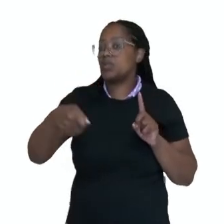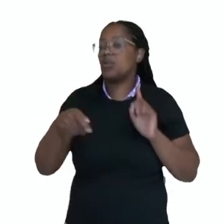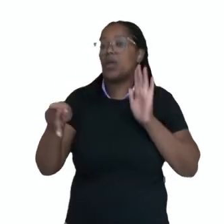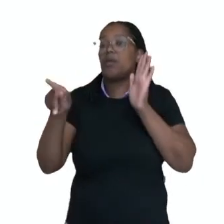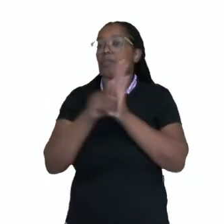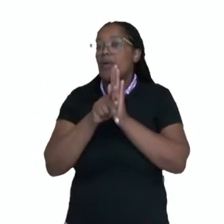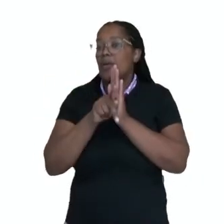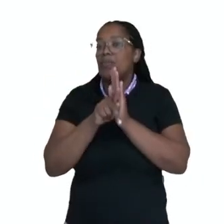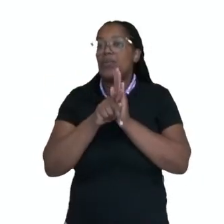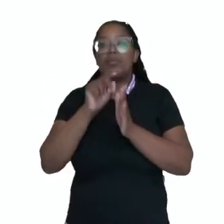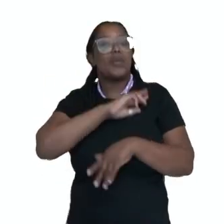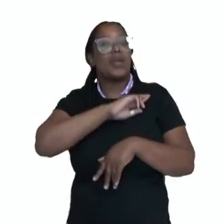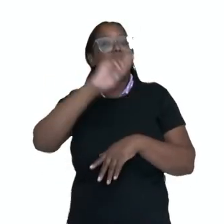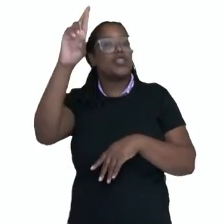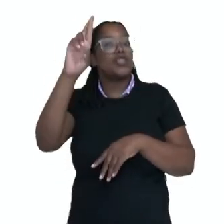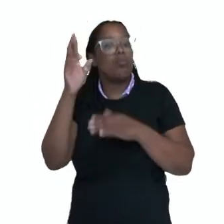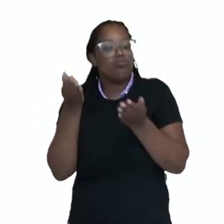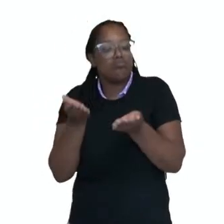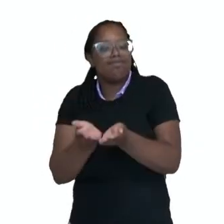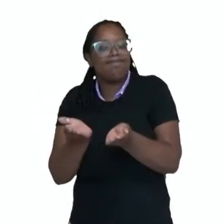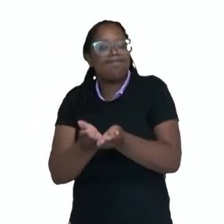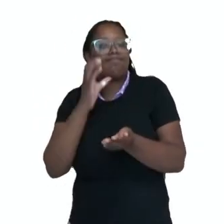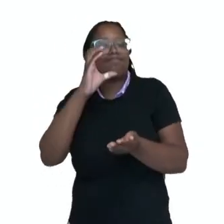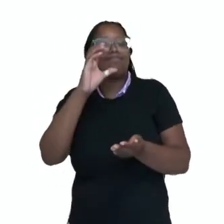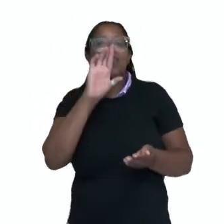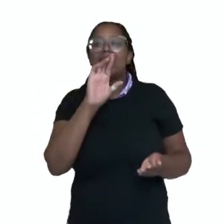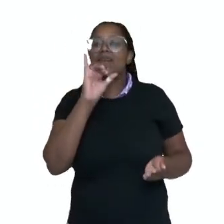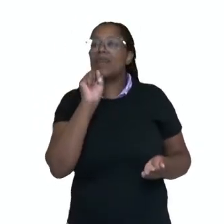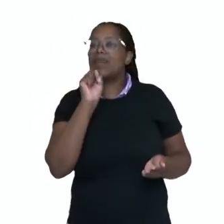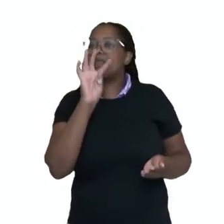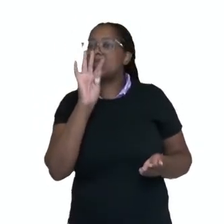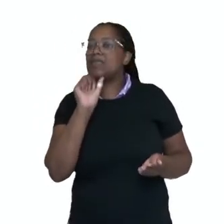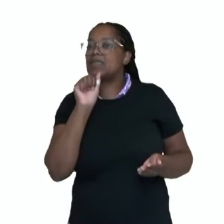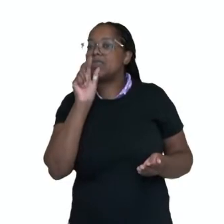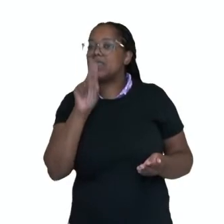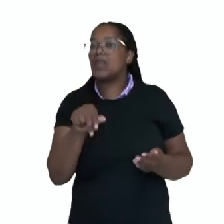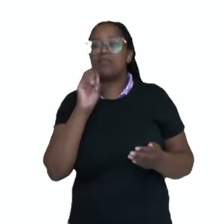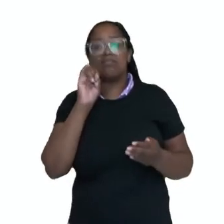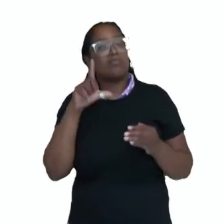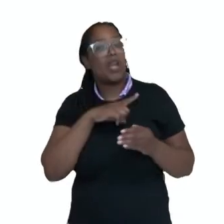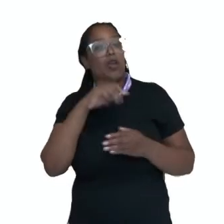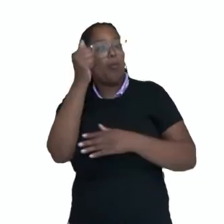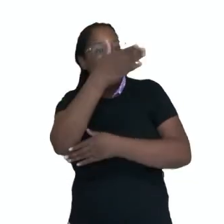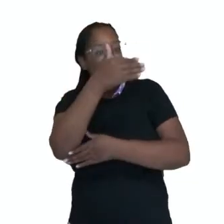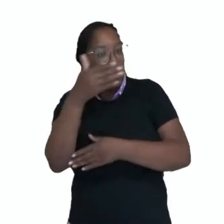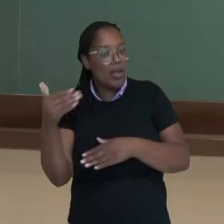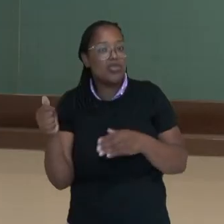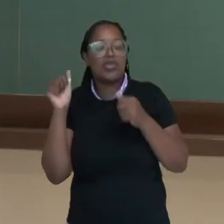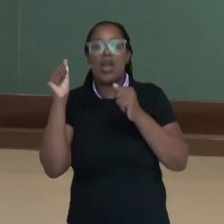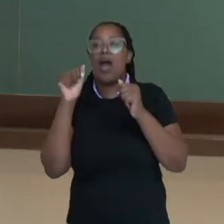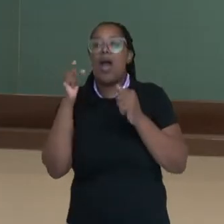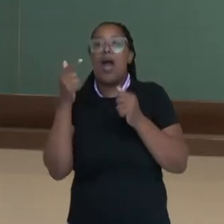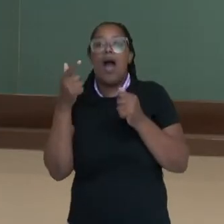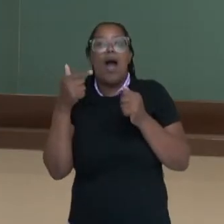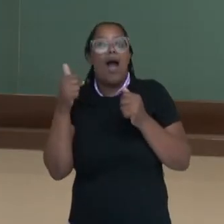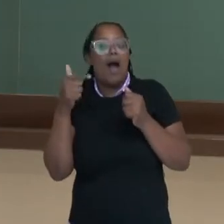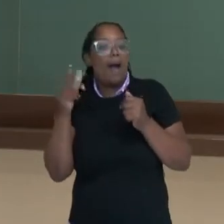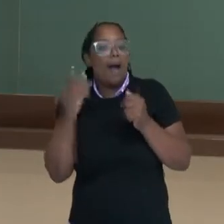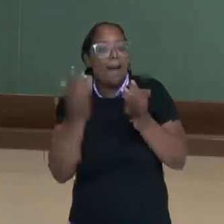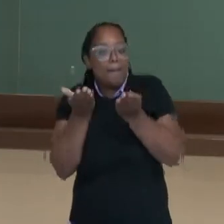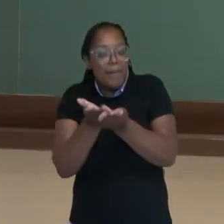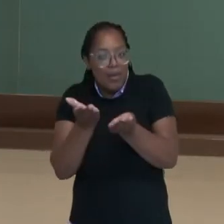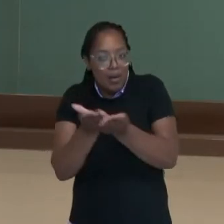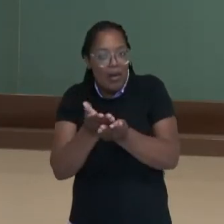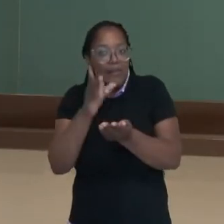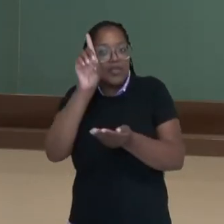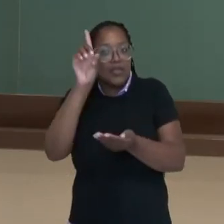próprio da religião cristã, né? O peixe, a Bíblia, o cálice, né? Um cálice qualquer que a